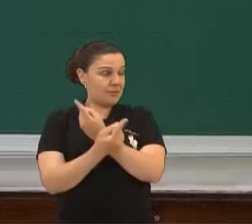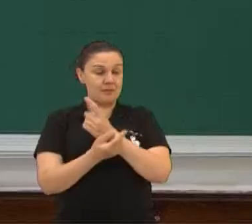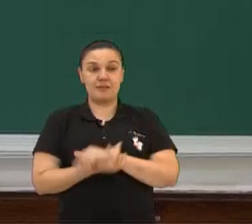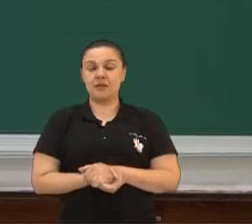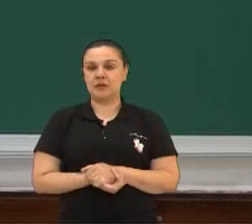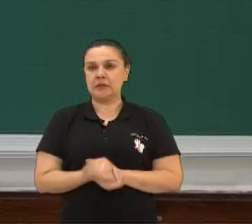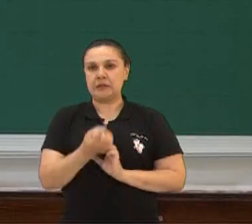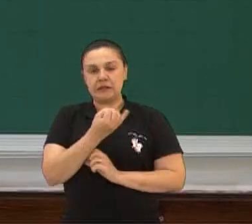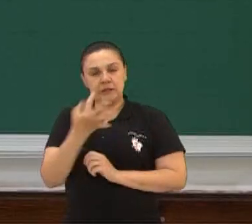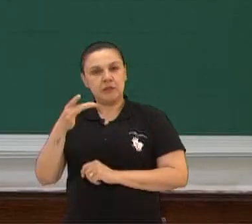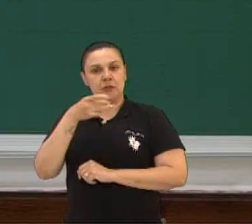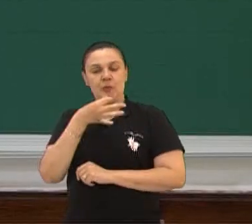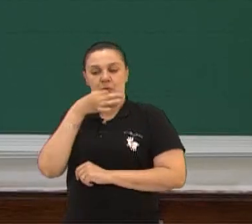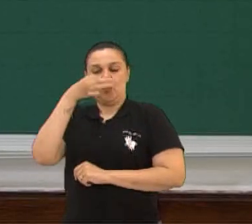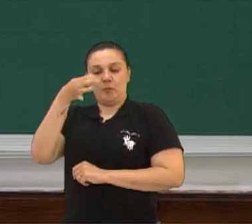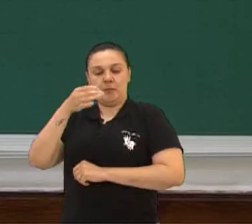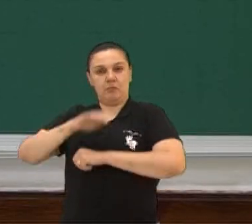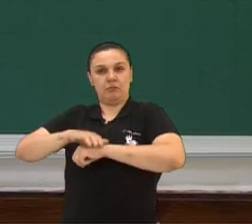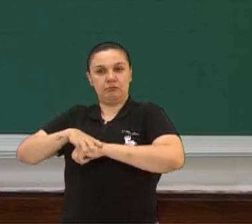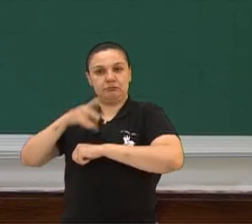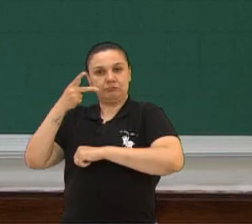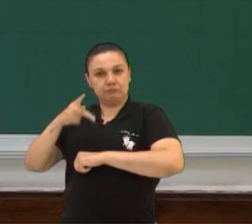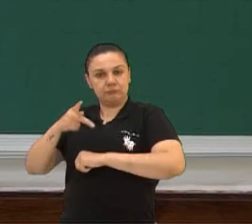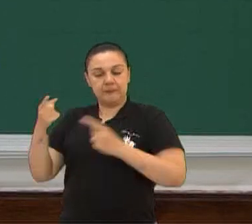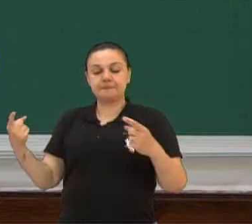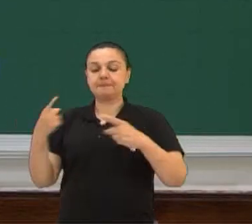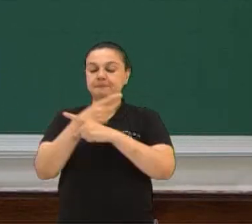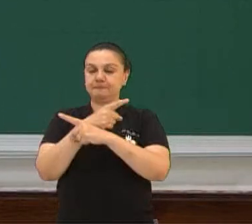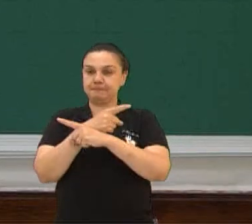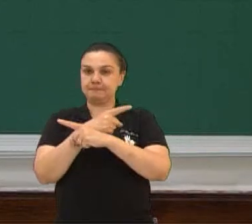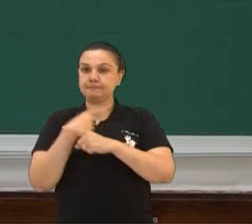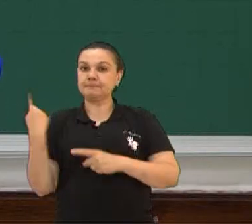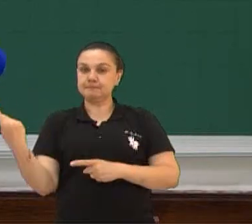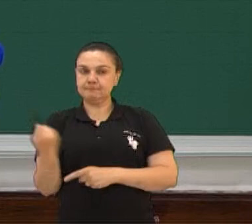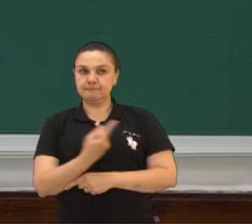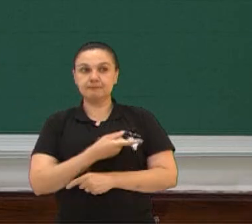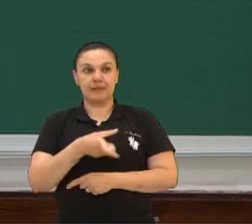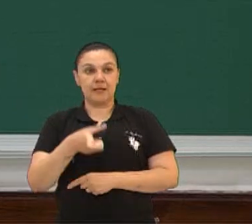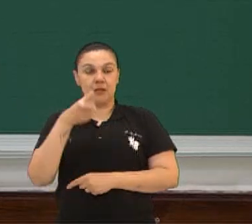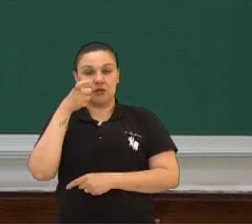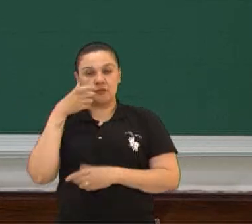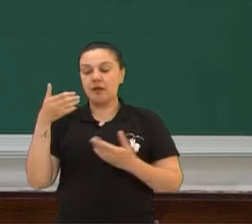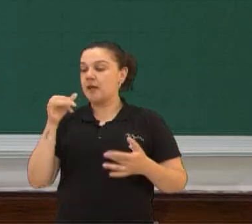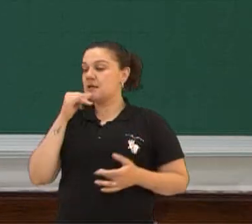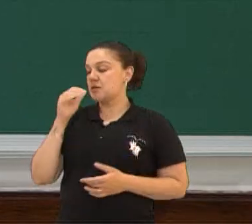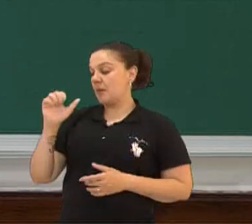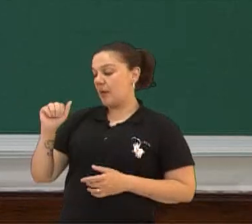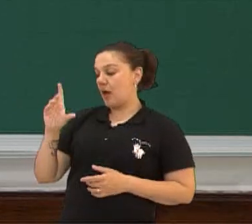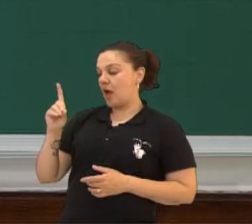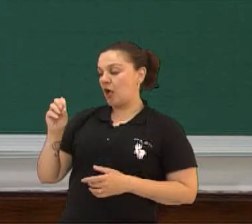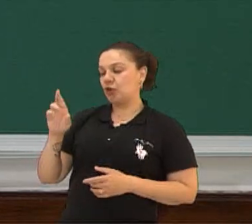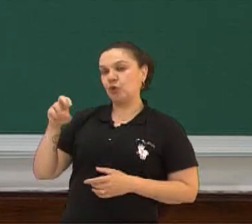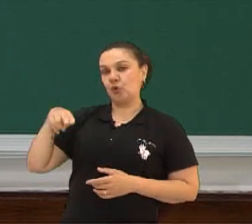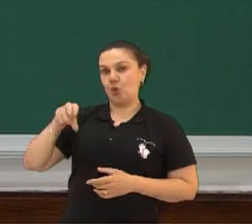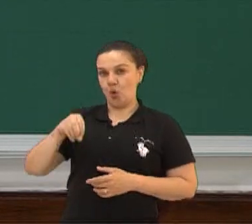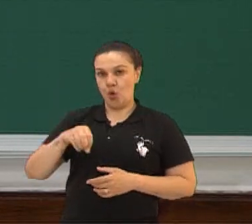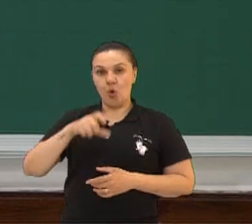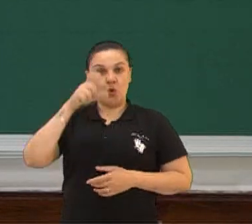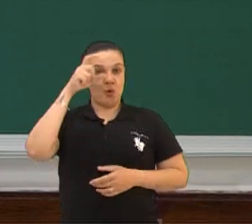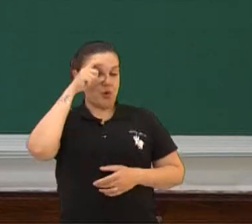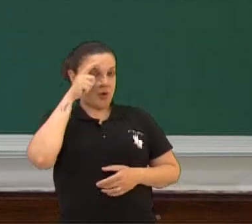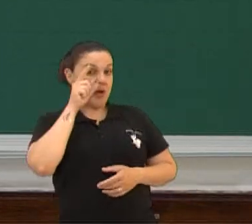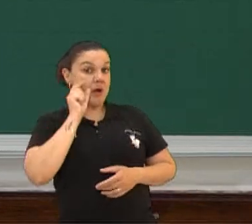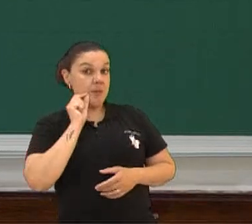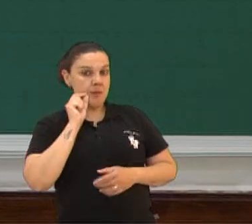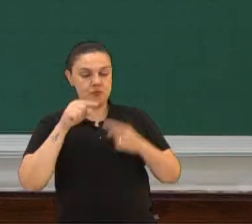alguns posicionamentos ali que eles divergem entre si, a gente já vai ver lá, Adorno e o Benjamin, como a gente vai ver daqui a